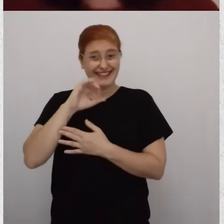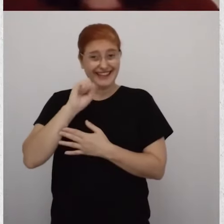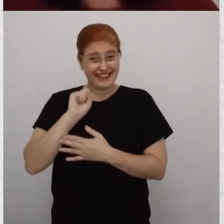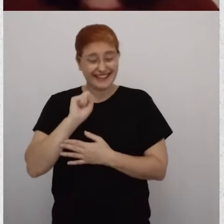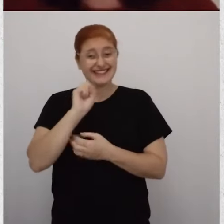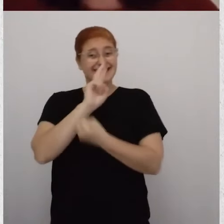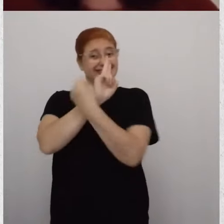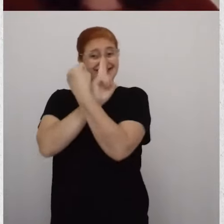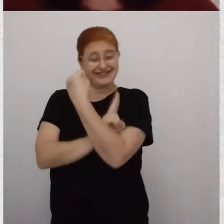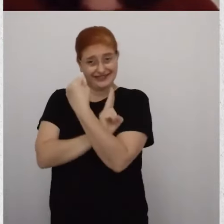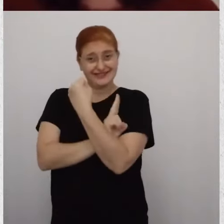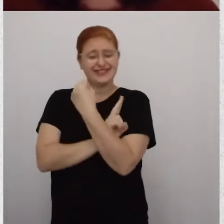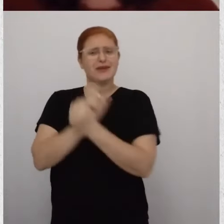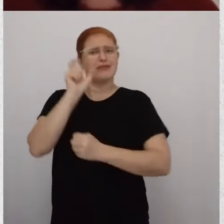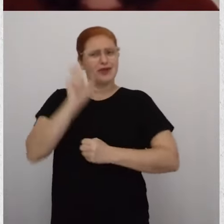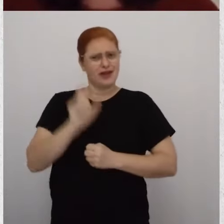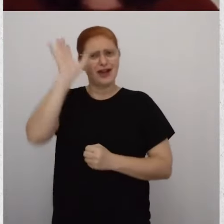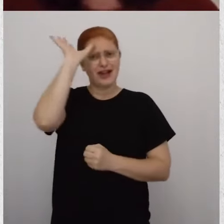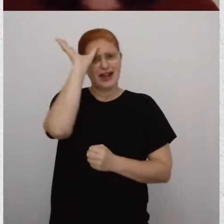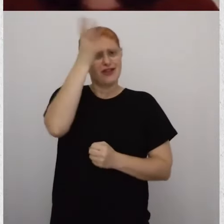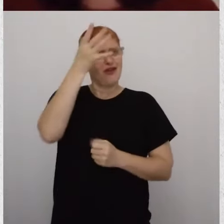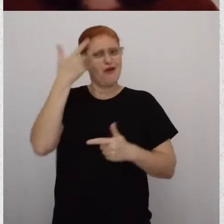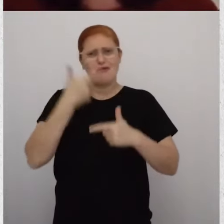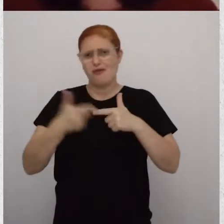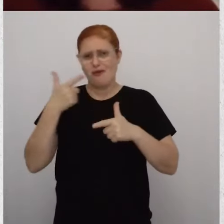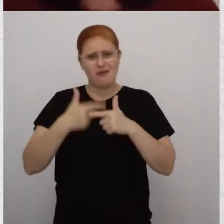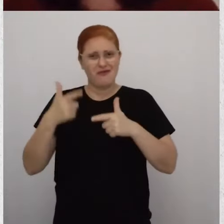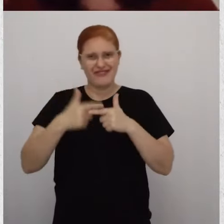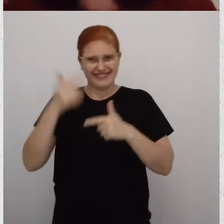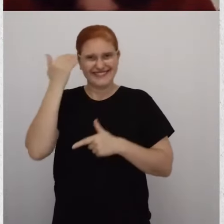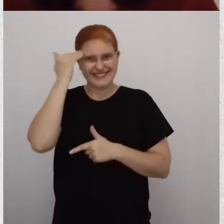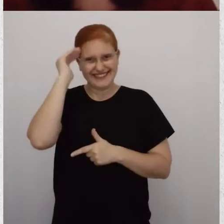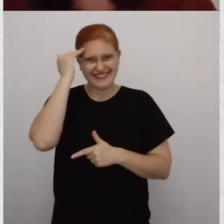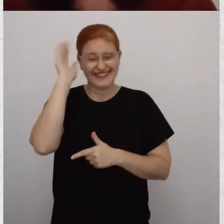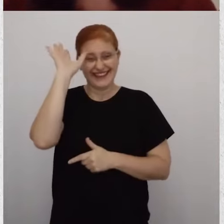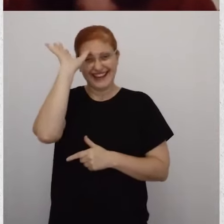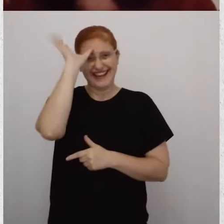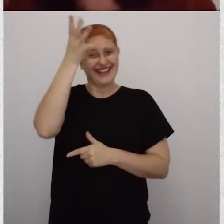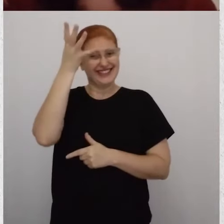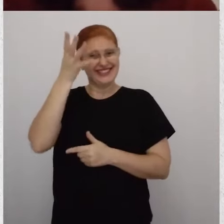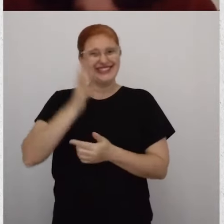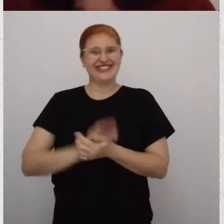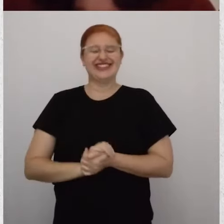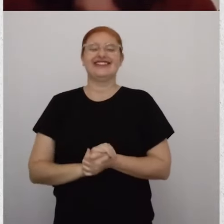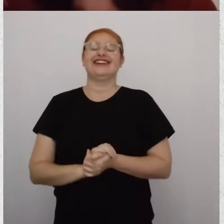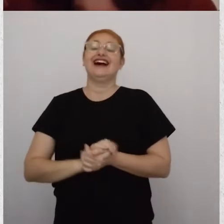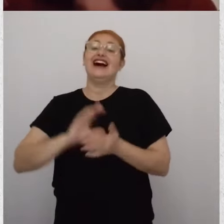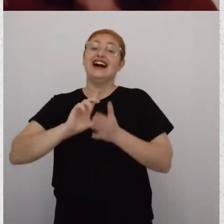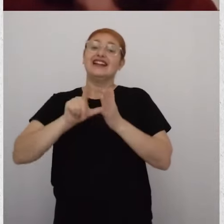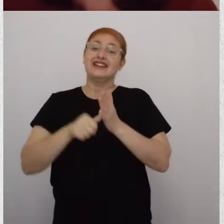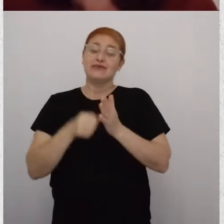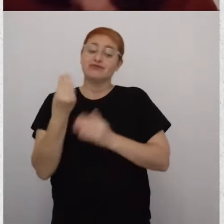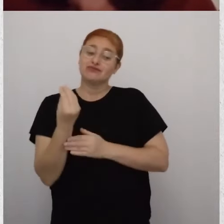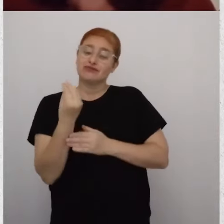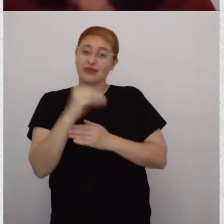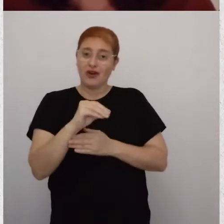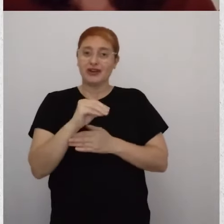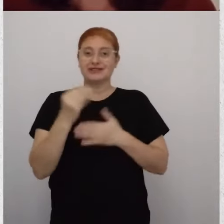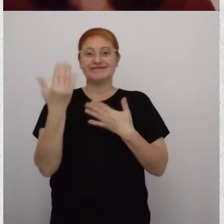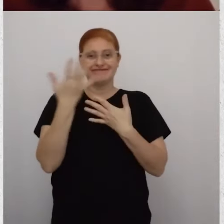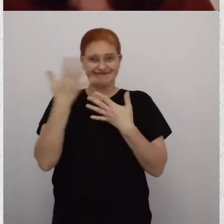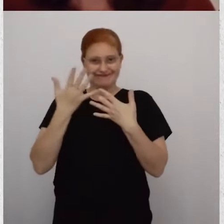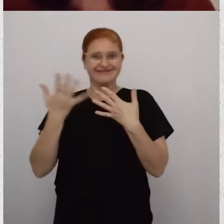Livre Feminista. Ela é a pessoa que resolve os problemas, entendeu? Resolveu mais um. A gente insere a